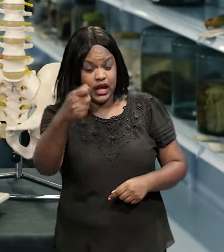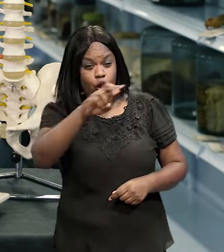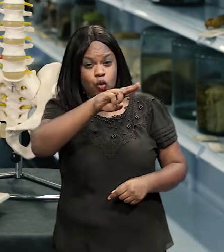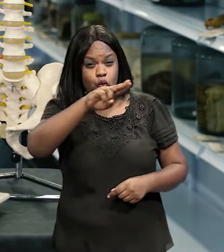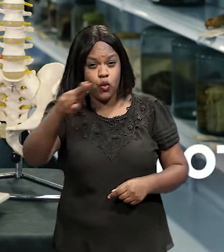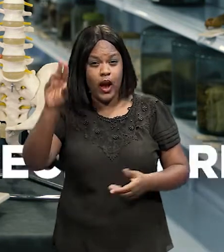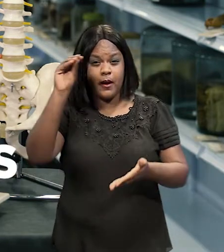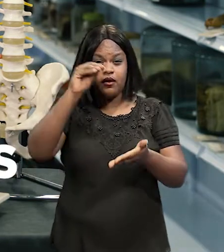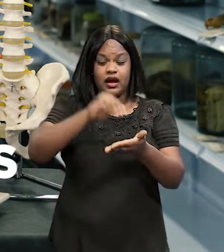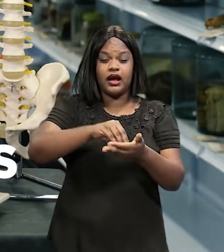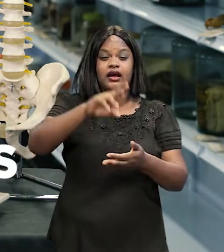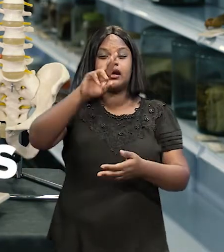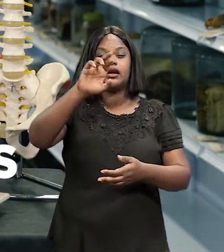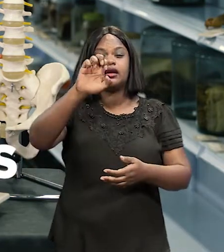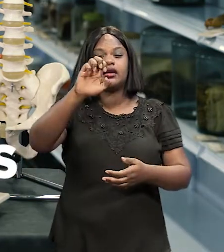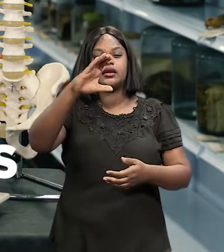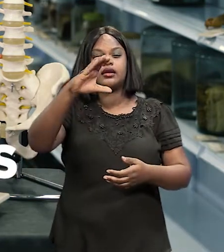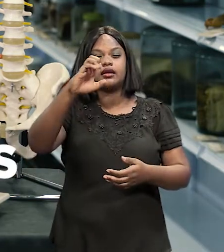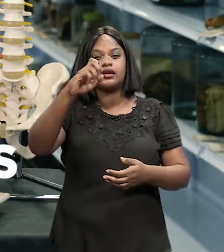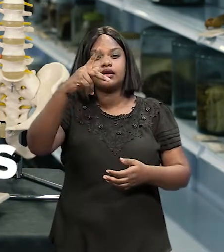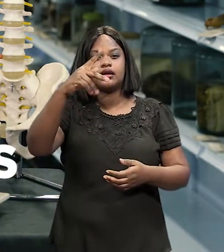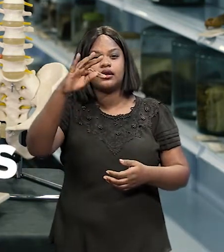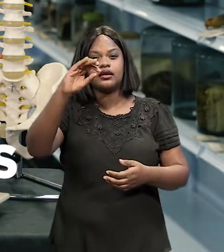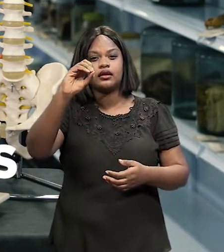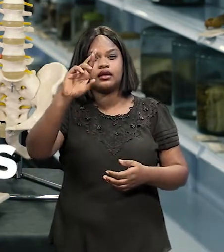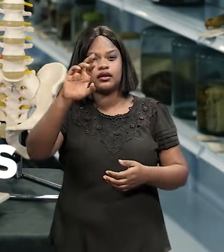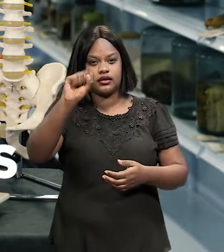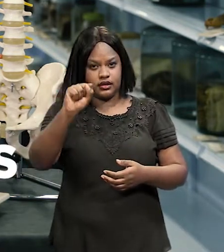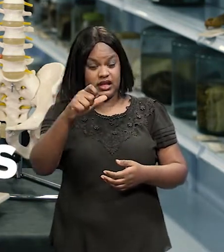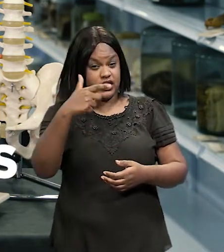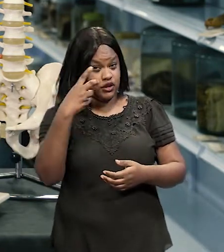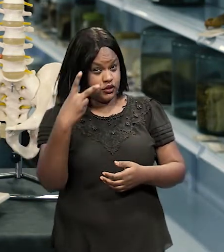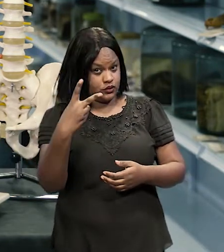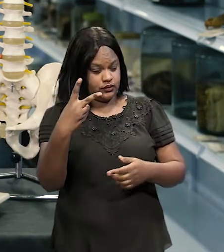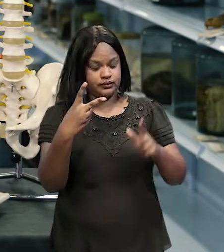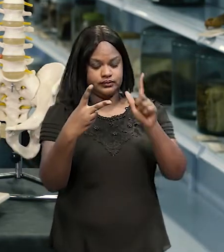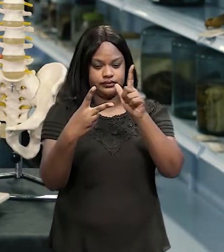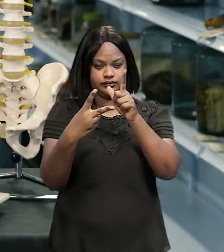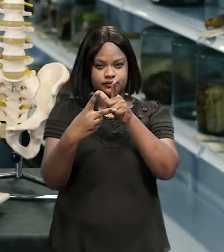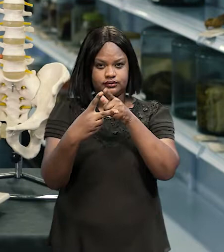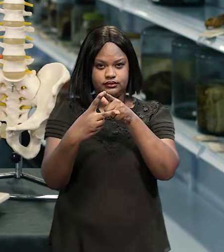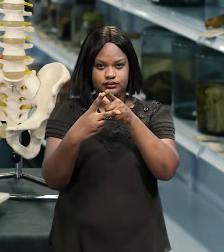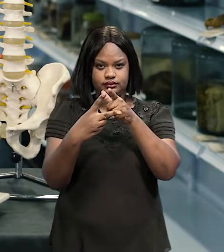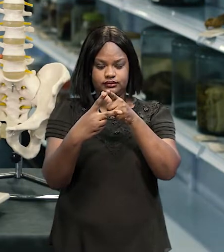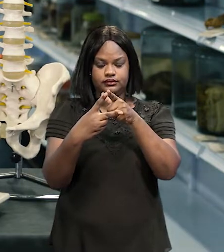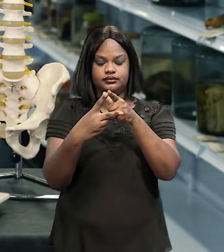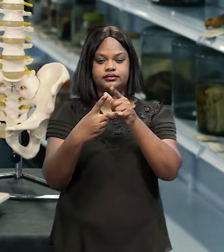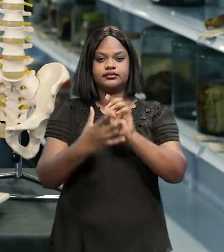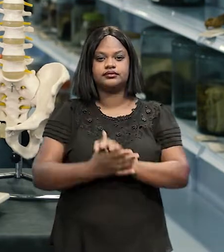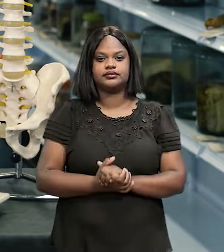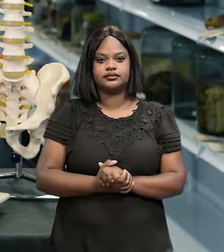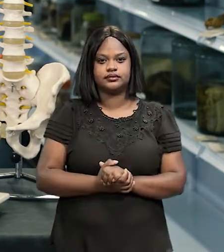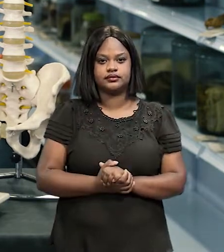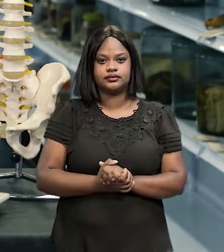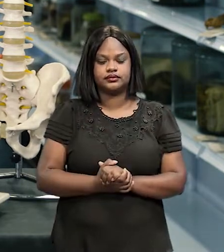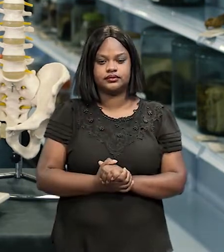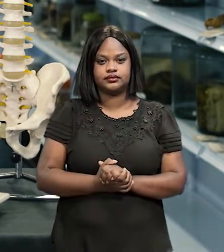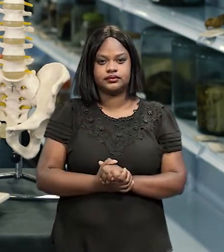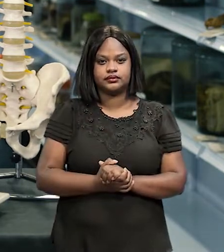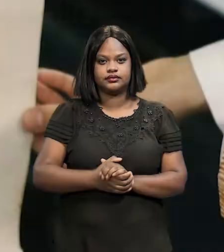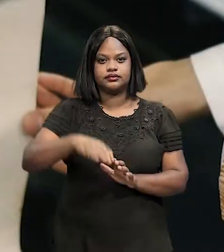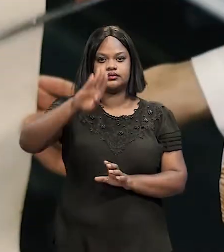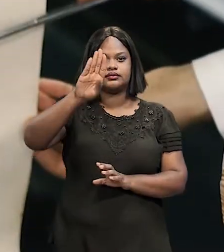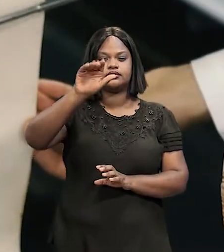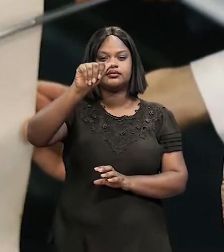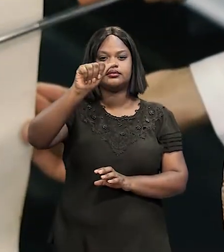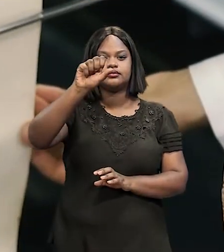são chamados de fotorreceptores e eles podem ser de dois tipos. Podem ser, como nós vemos aqui na ampliação da retina, podem